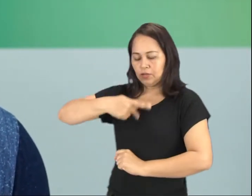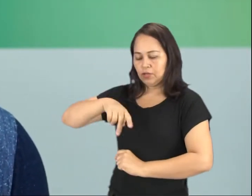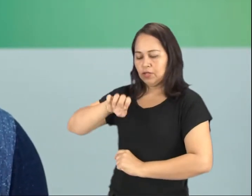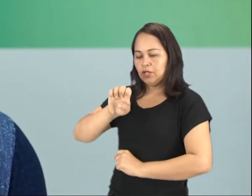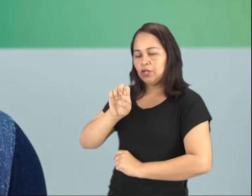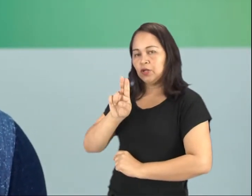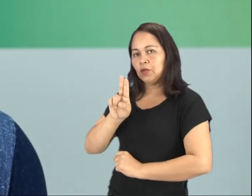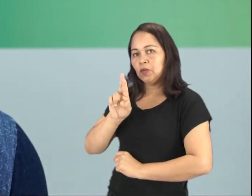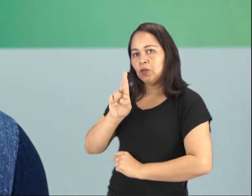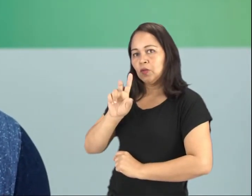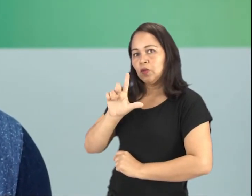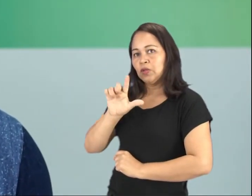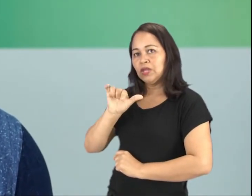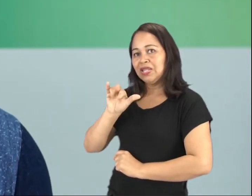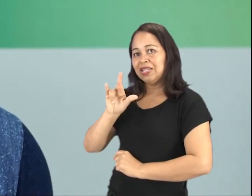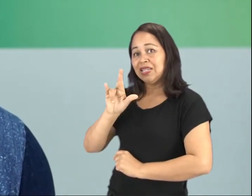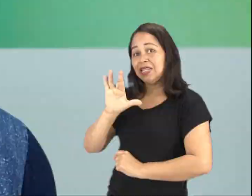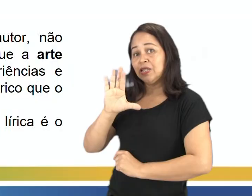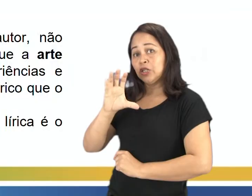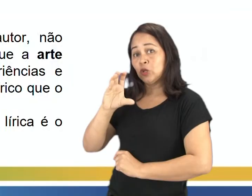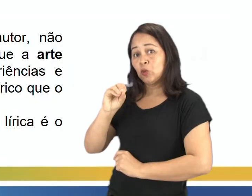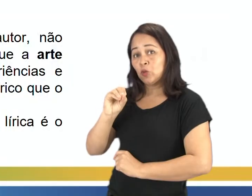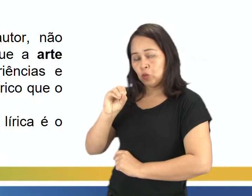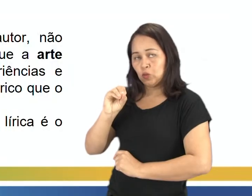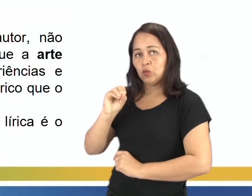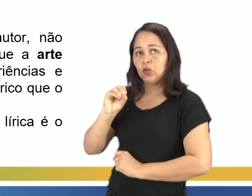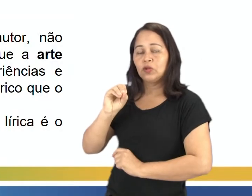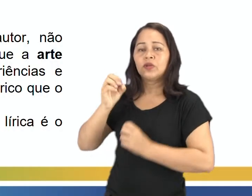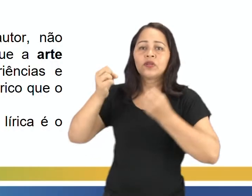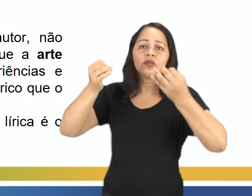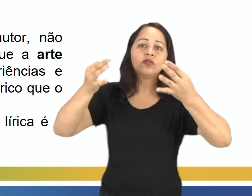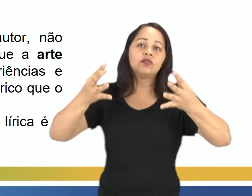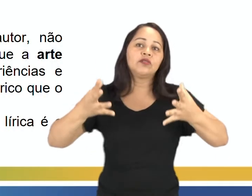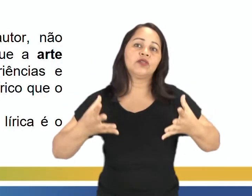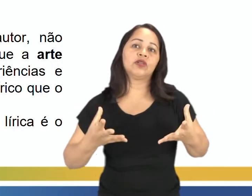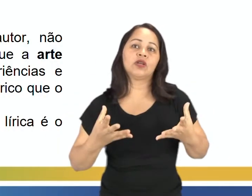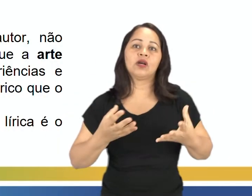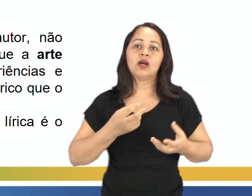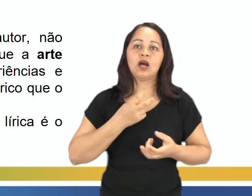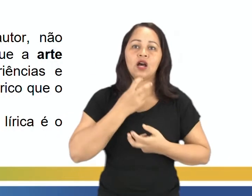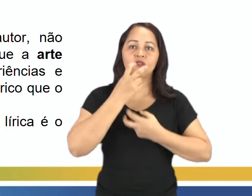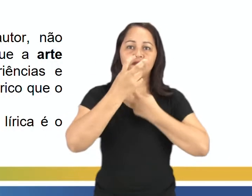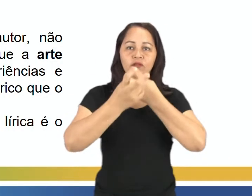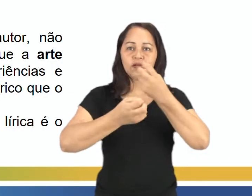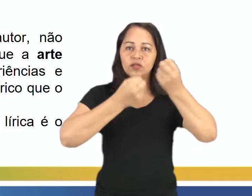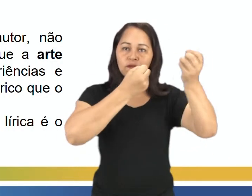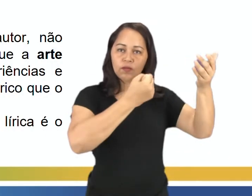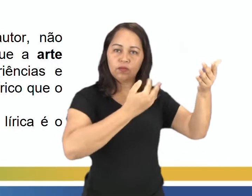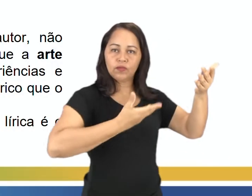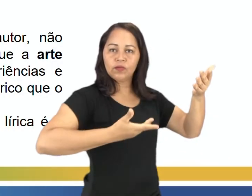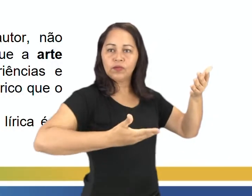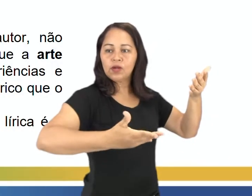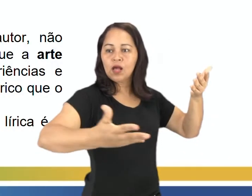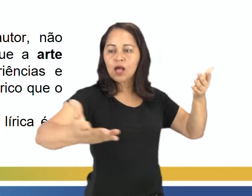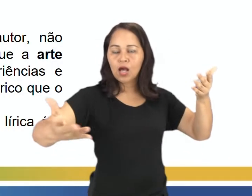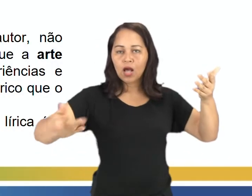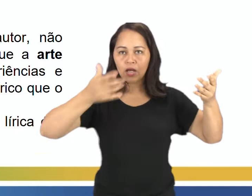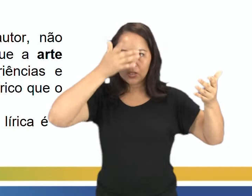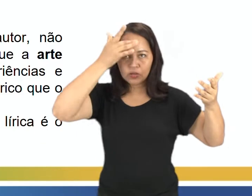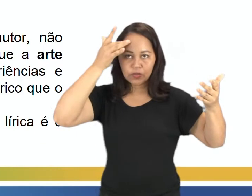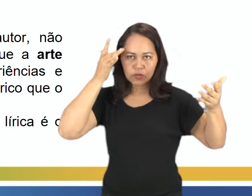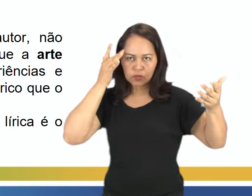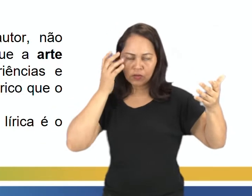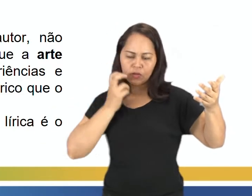ou o sujeito lírico, que são nomenclaturas utilizadas para indicar o quê? A voz que enuncia o poema. Mas esse eu lírico,